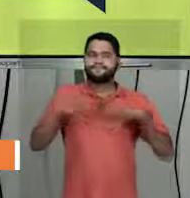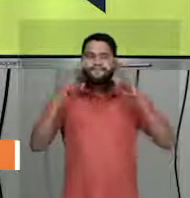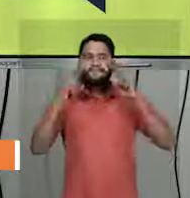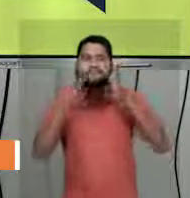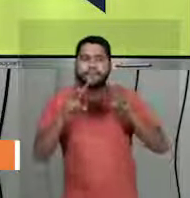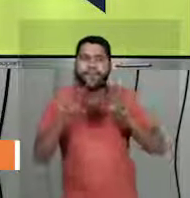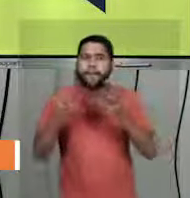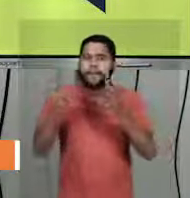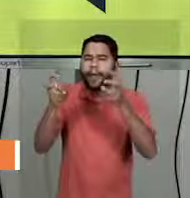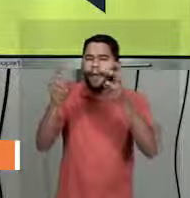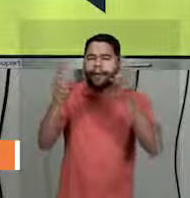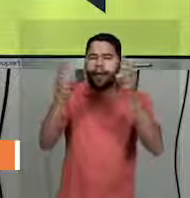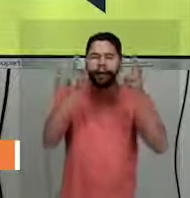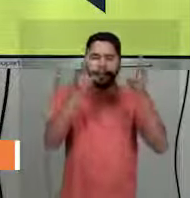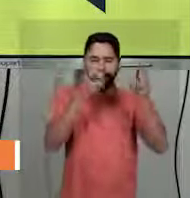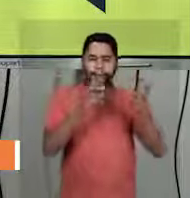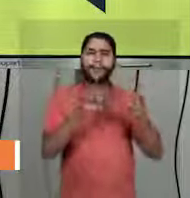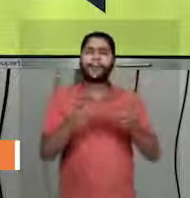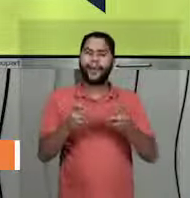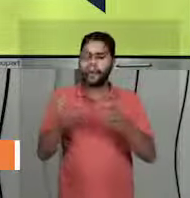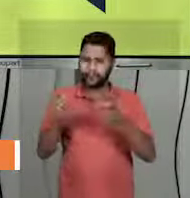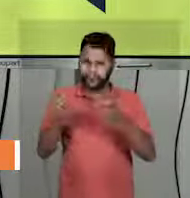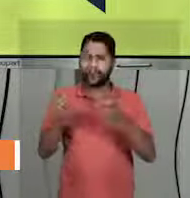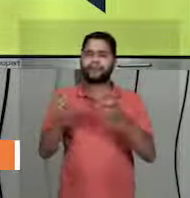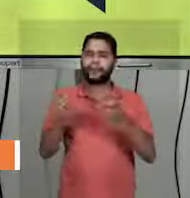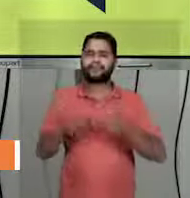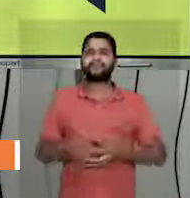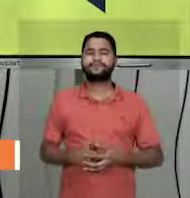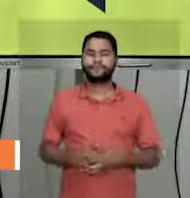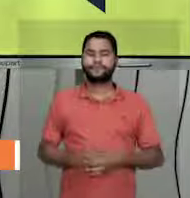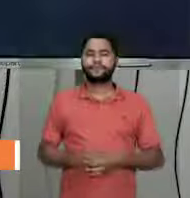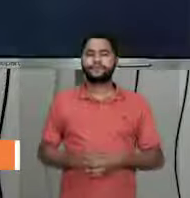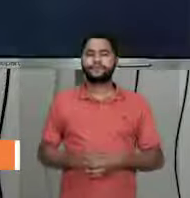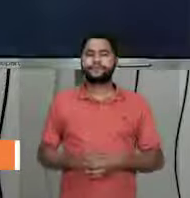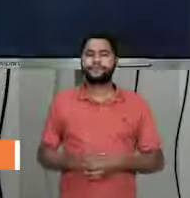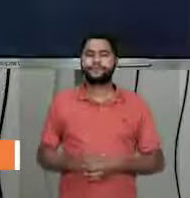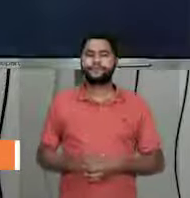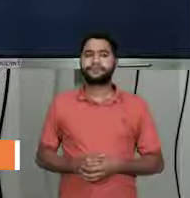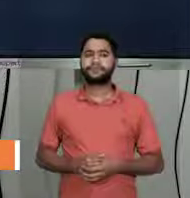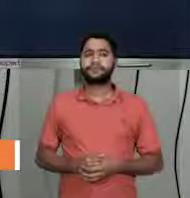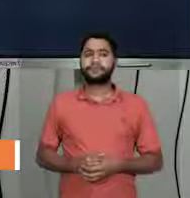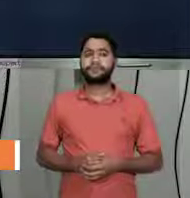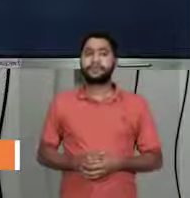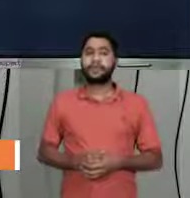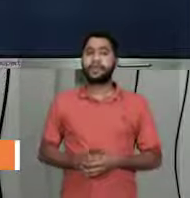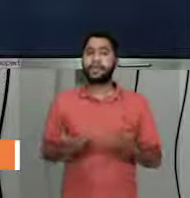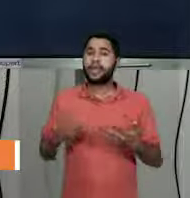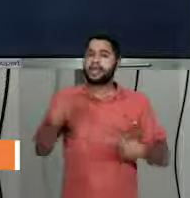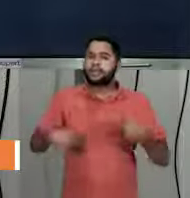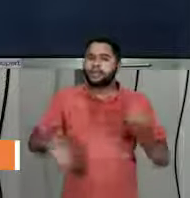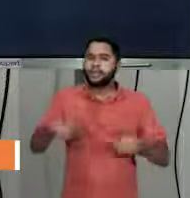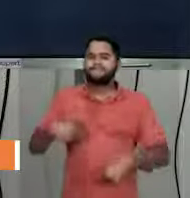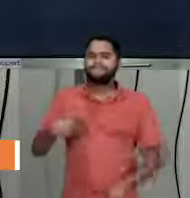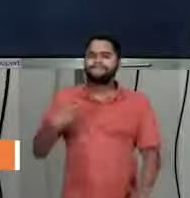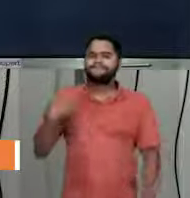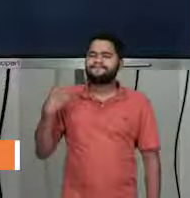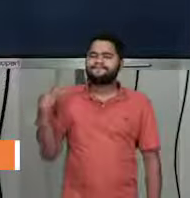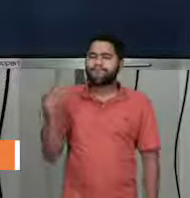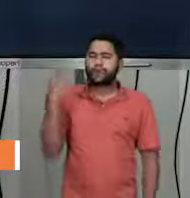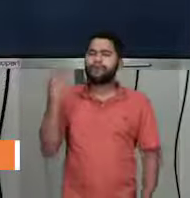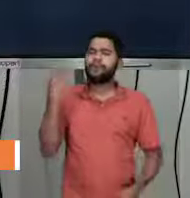que temos a capacidade de enxergar o nosso mundo à nossa volta. Esse sistema é de extrema